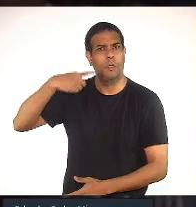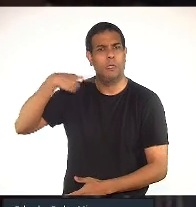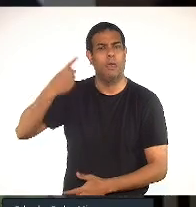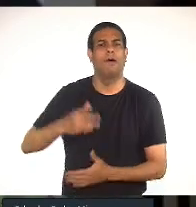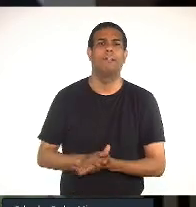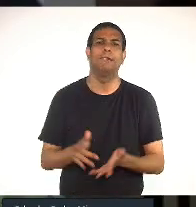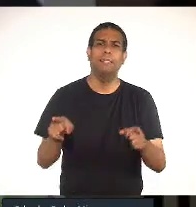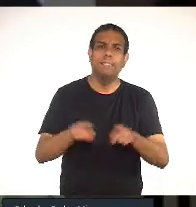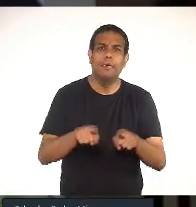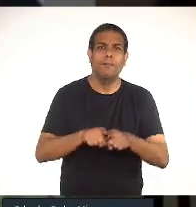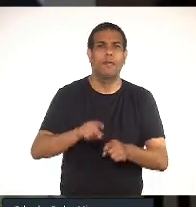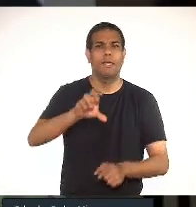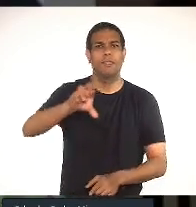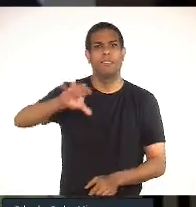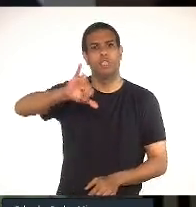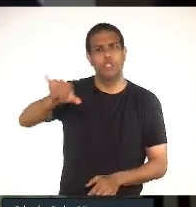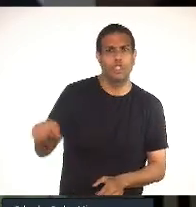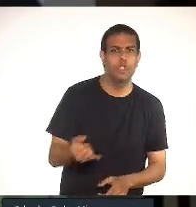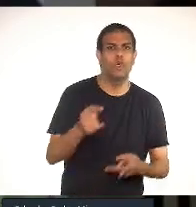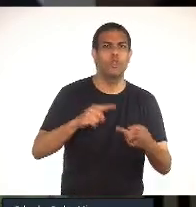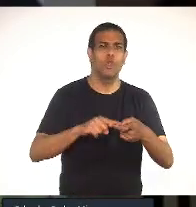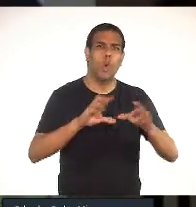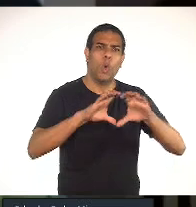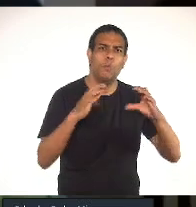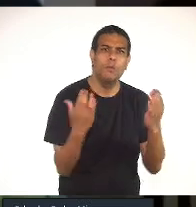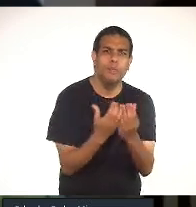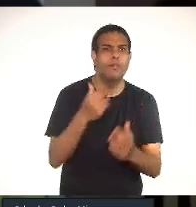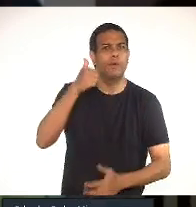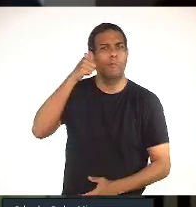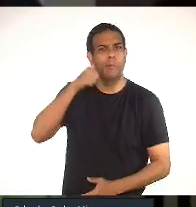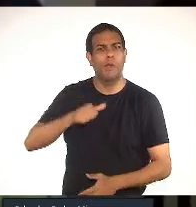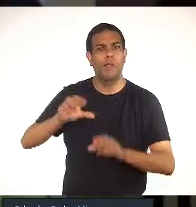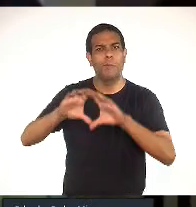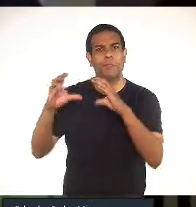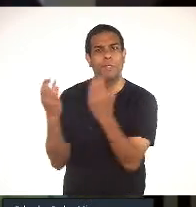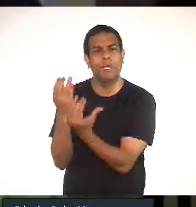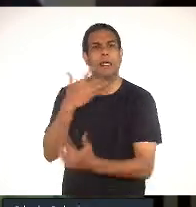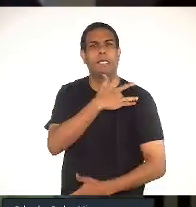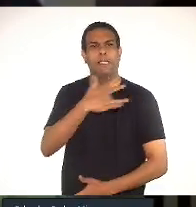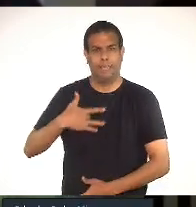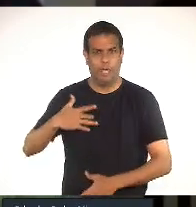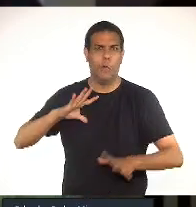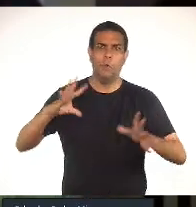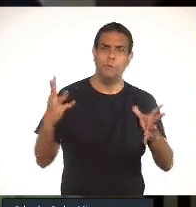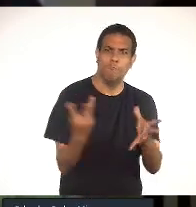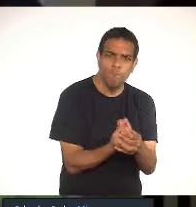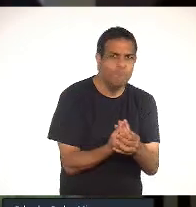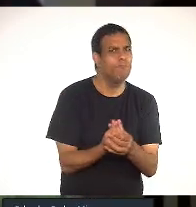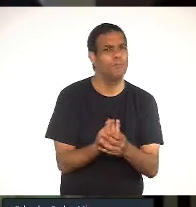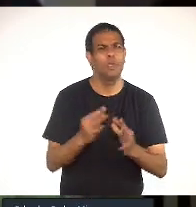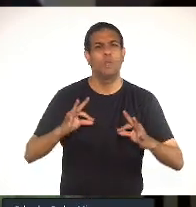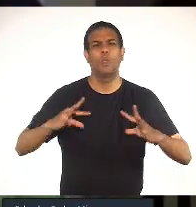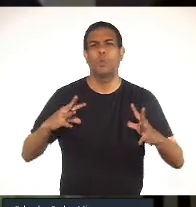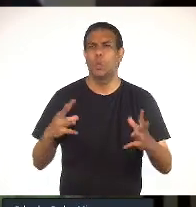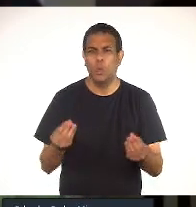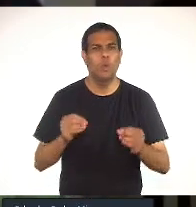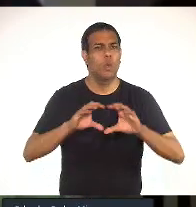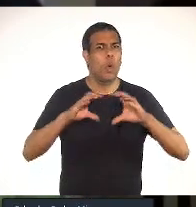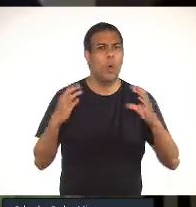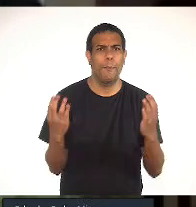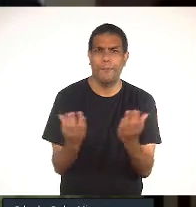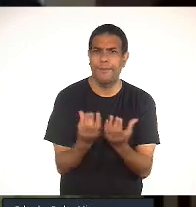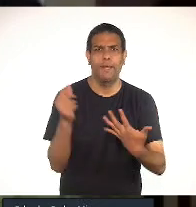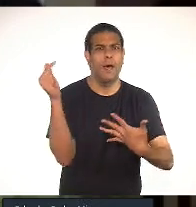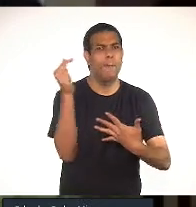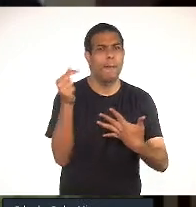A CCJ, a Comissão da Mulher, a Comissão da Saúde, que deram a parecer. Queria também